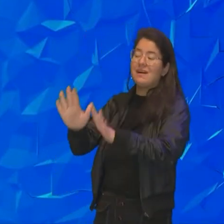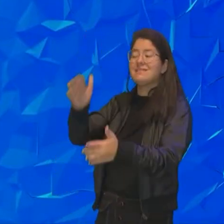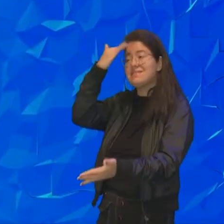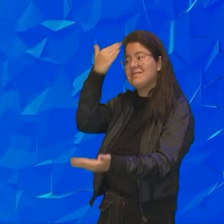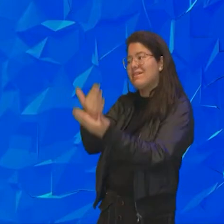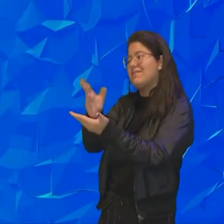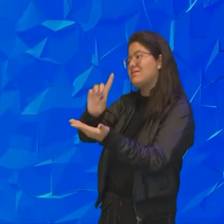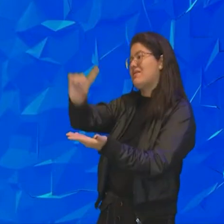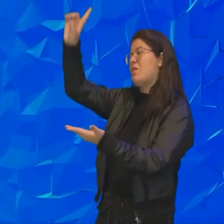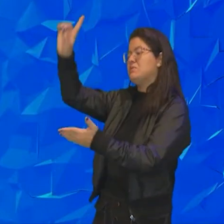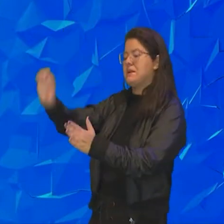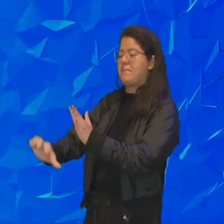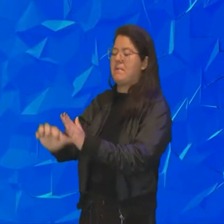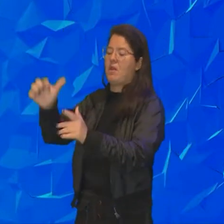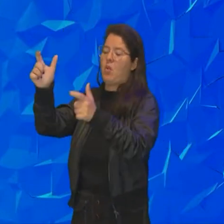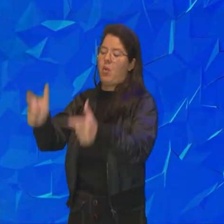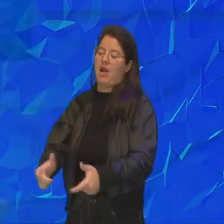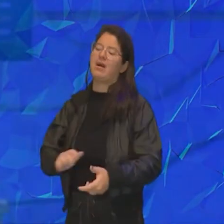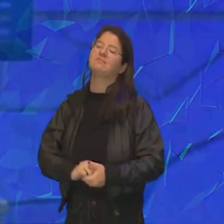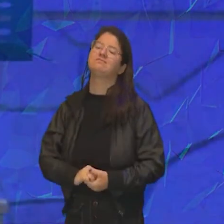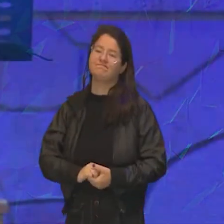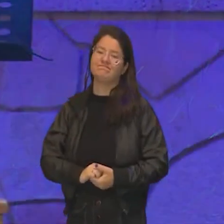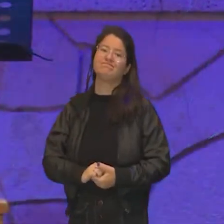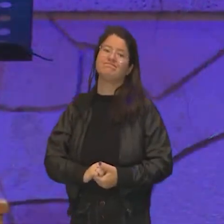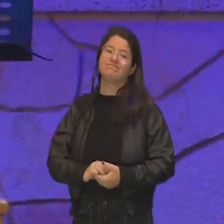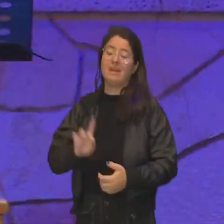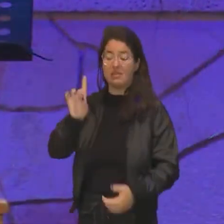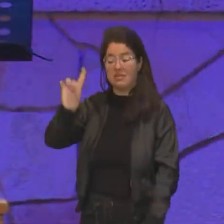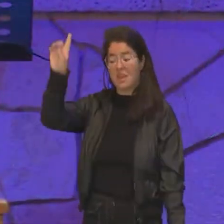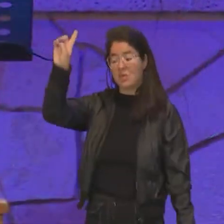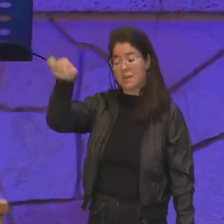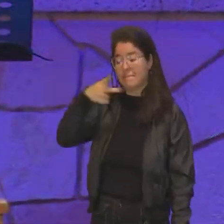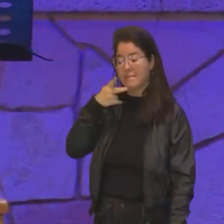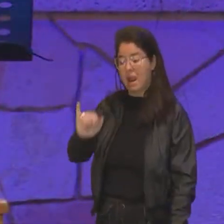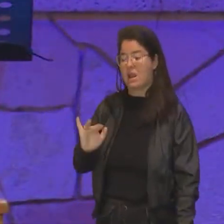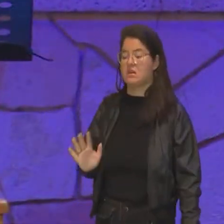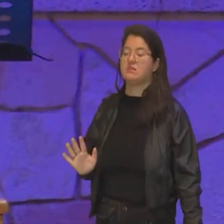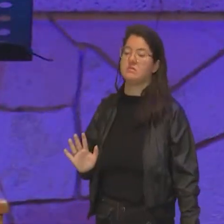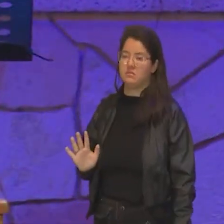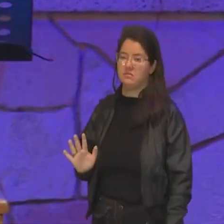enviou. Ele está dizendo a respeito de quem? De Deus o Pai.